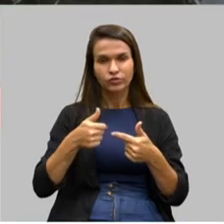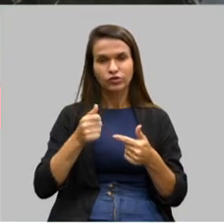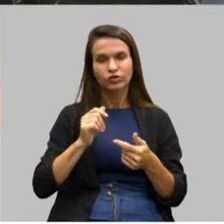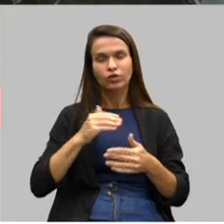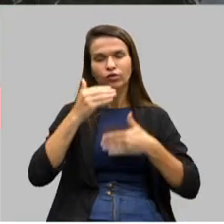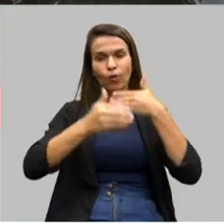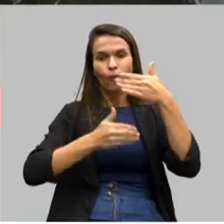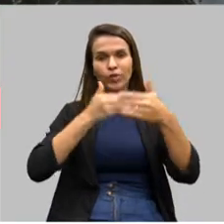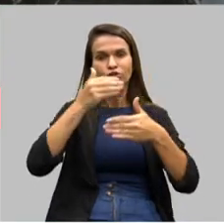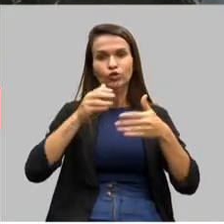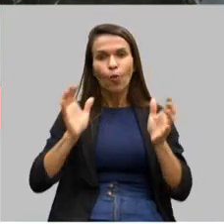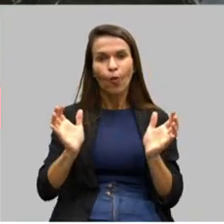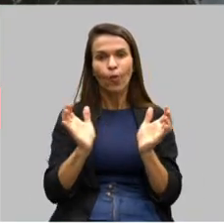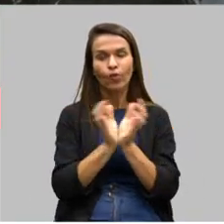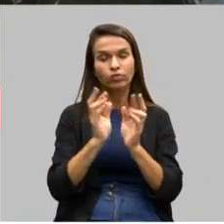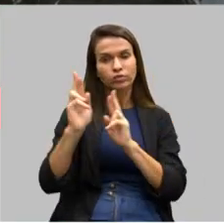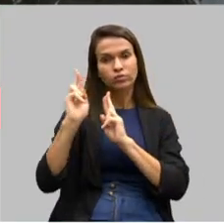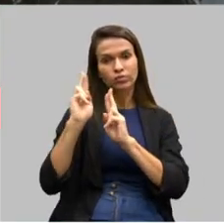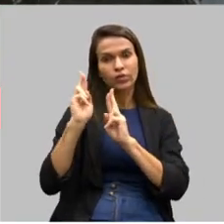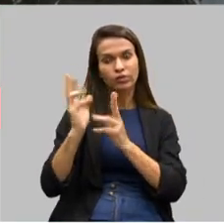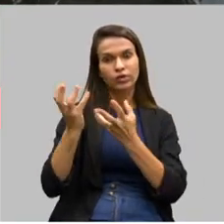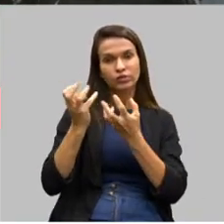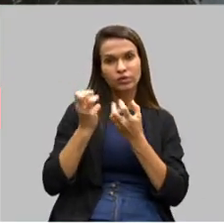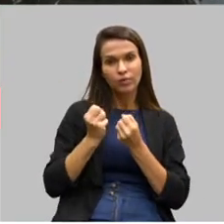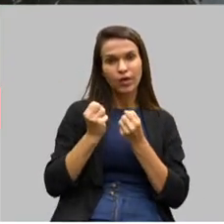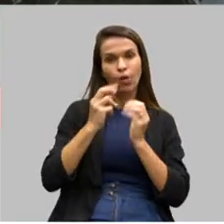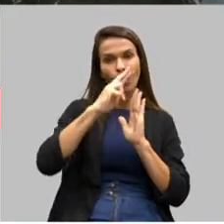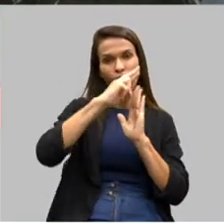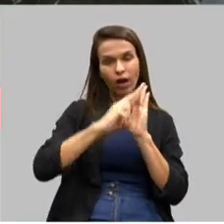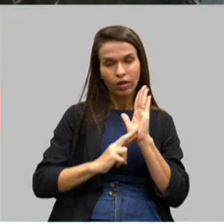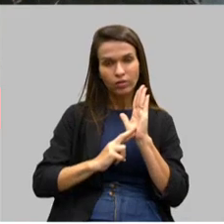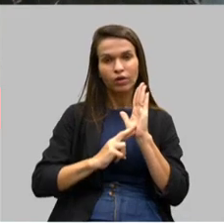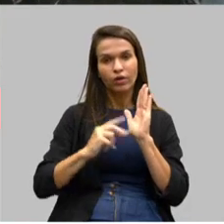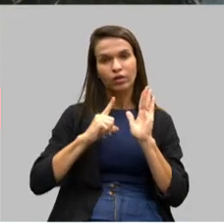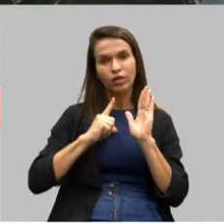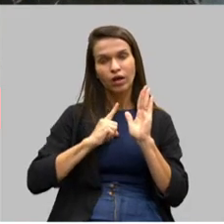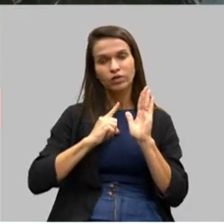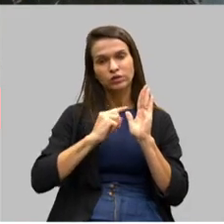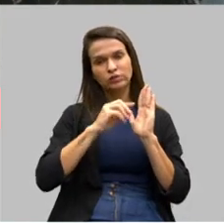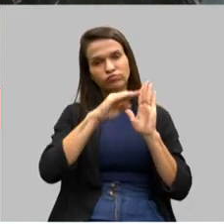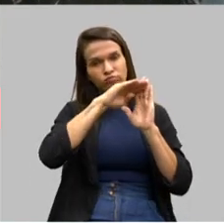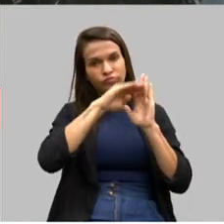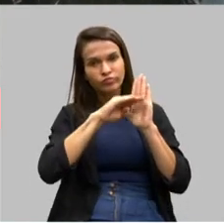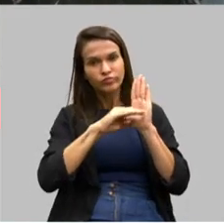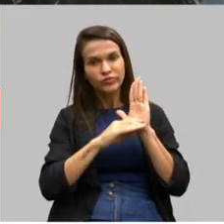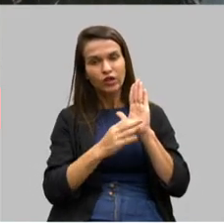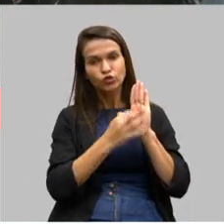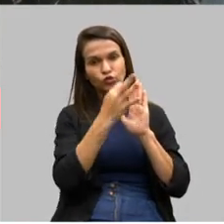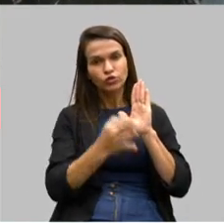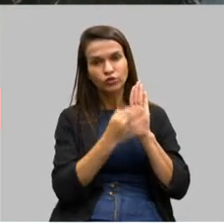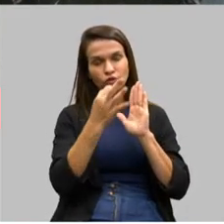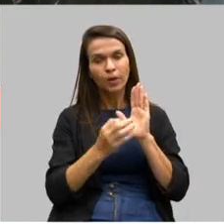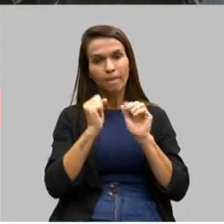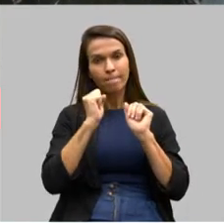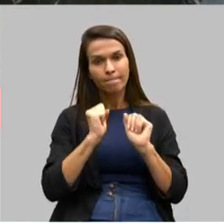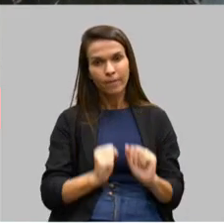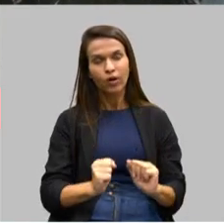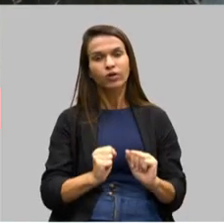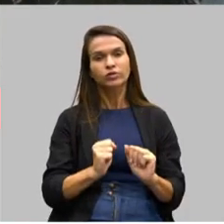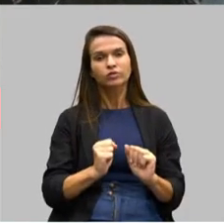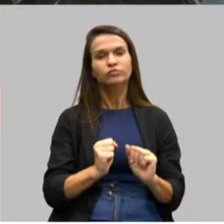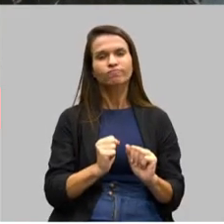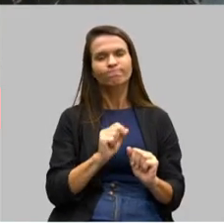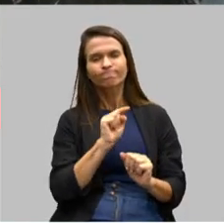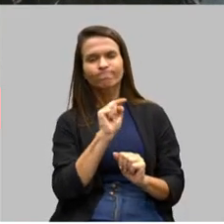construção coletiva, esperamos receber um relatório contendo diretrizes e sugestões que possam nortear